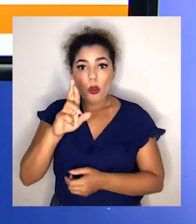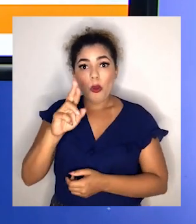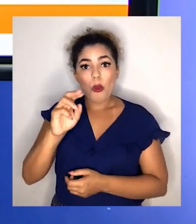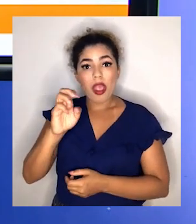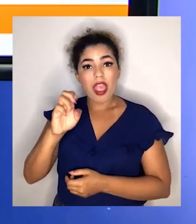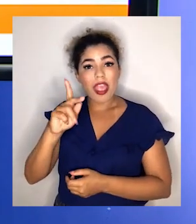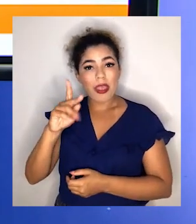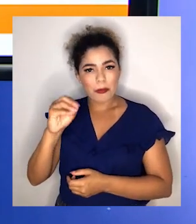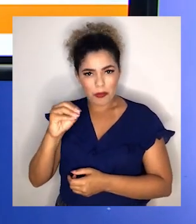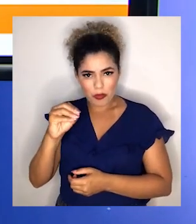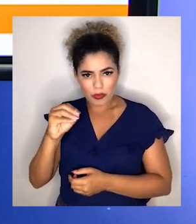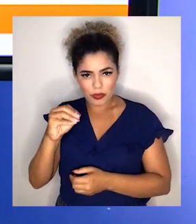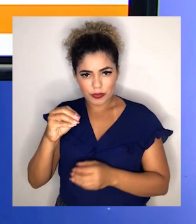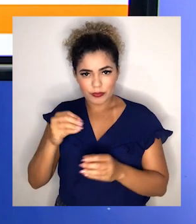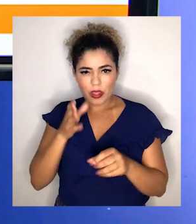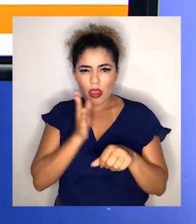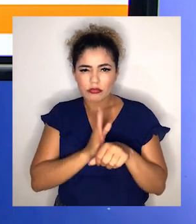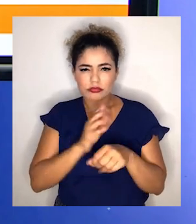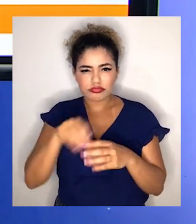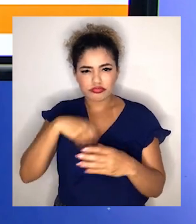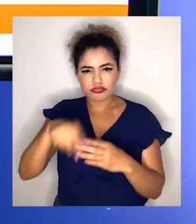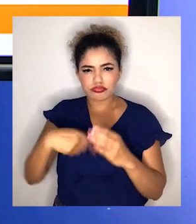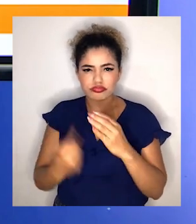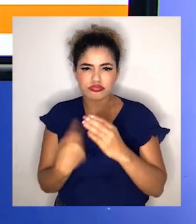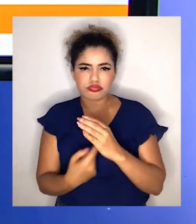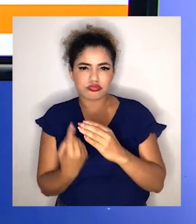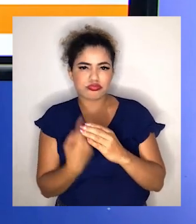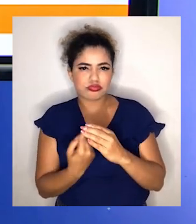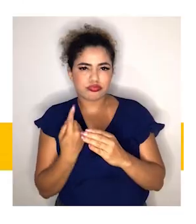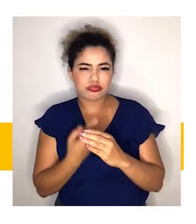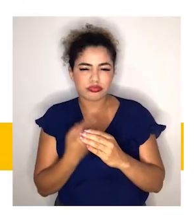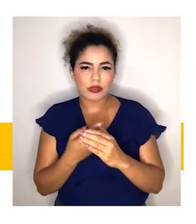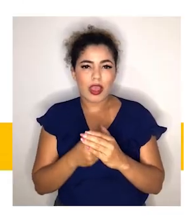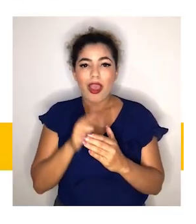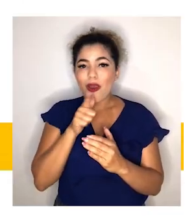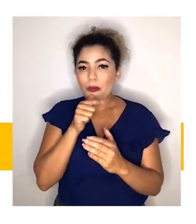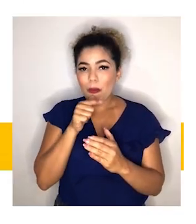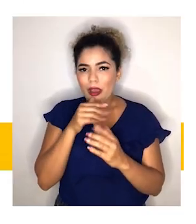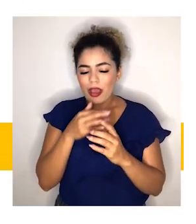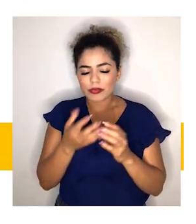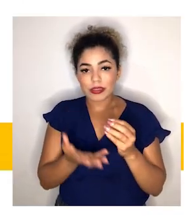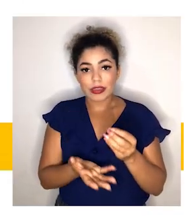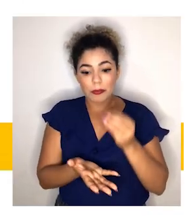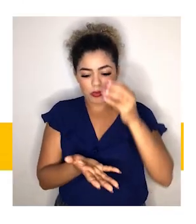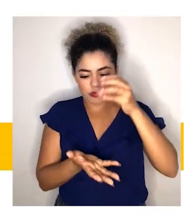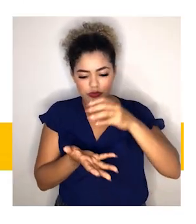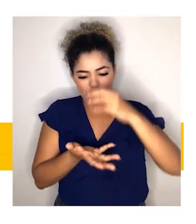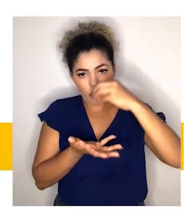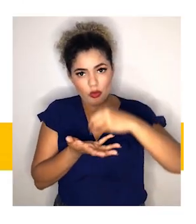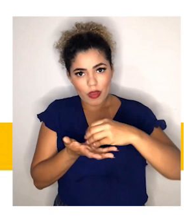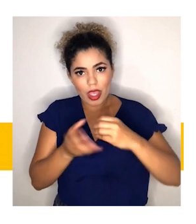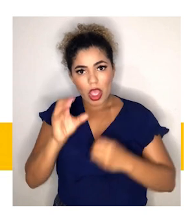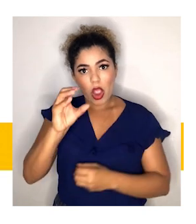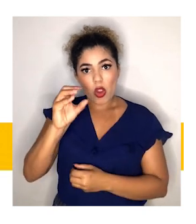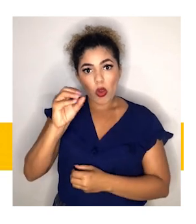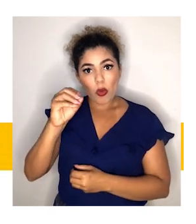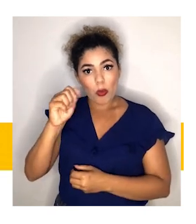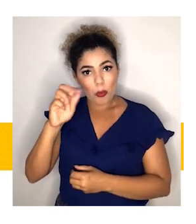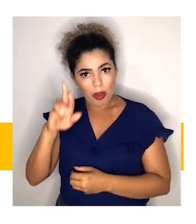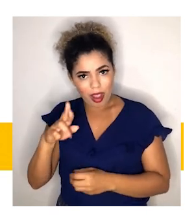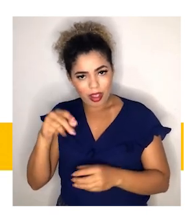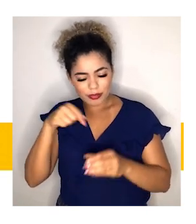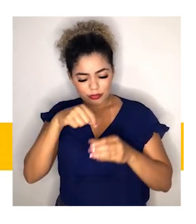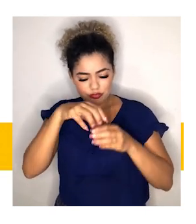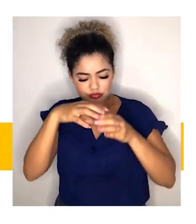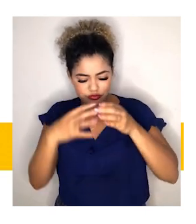roxo em 200 ml de água. Pode bater no liquidificador com a ajuda de um adulto. Depois você vai coar essa solução. E aí você vai